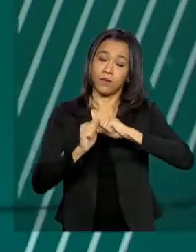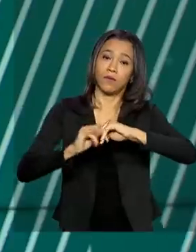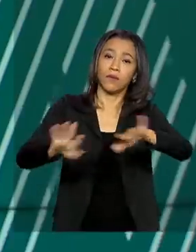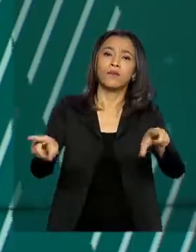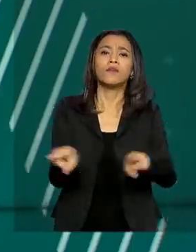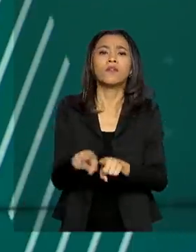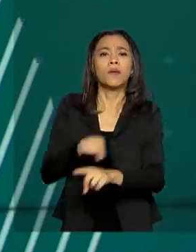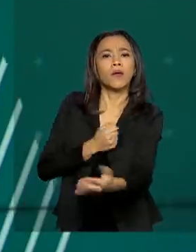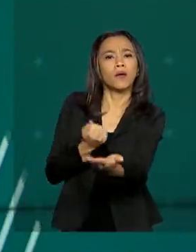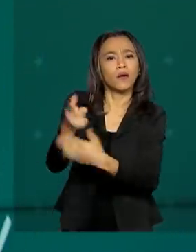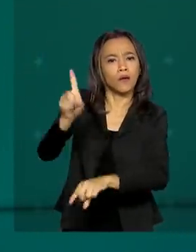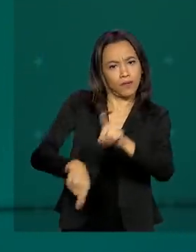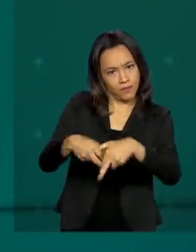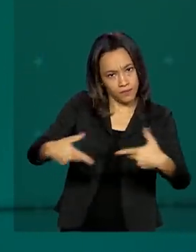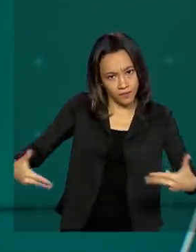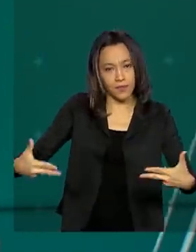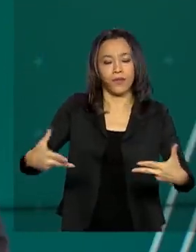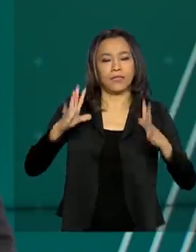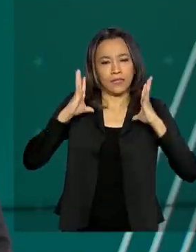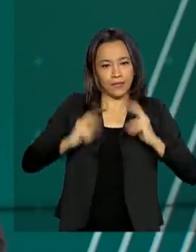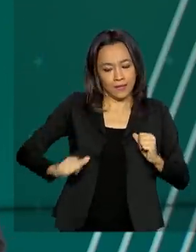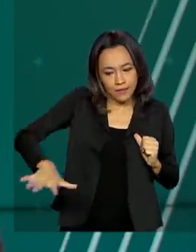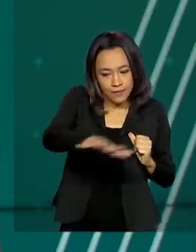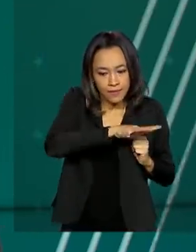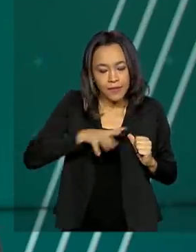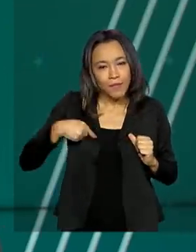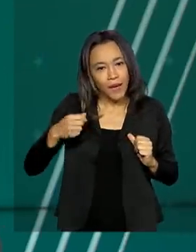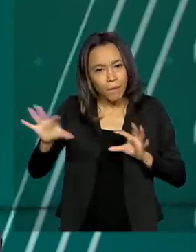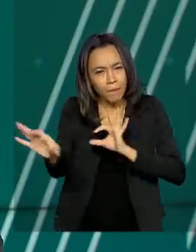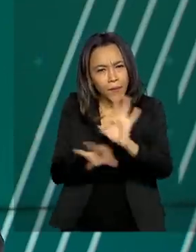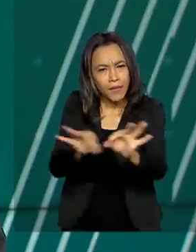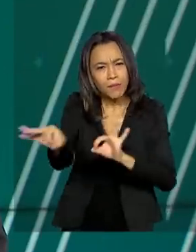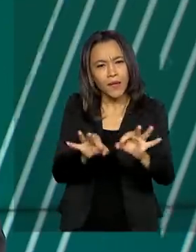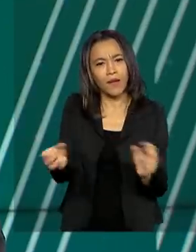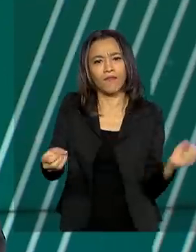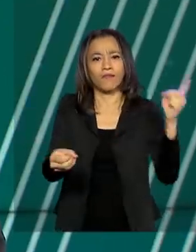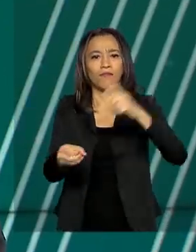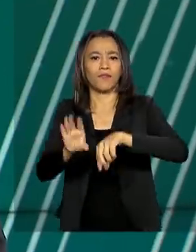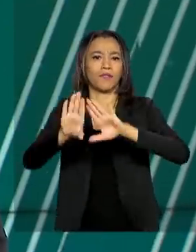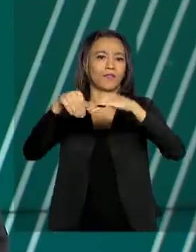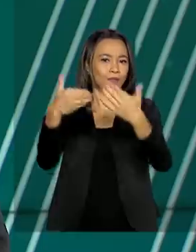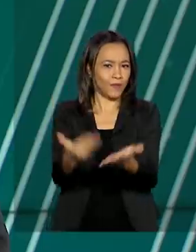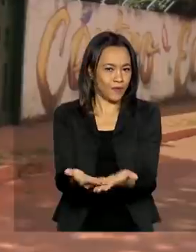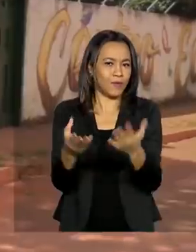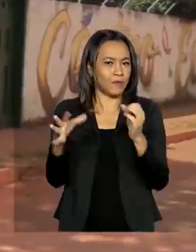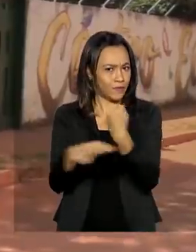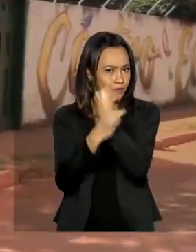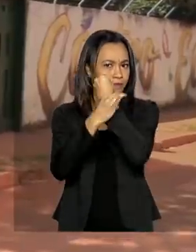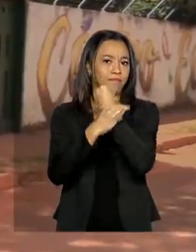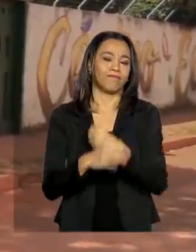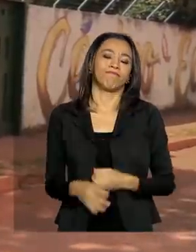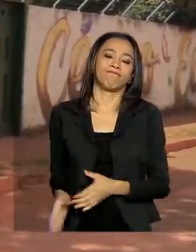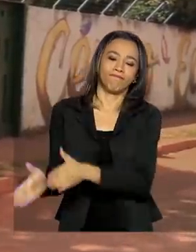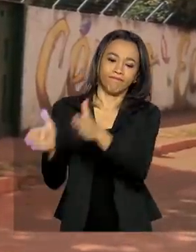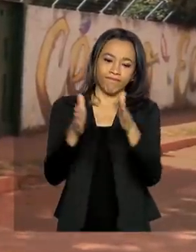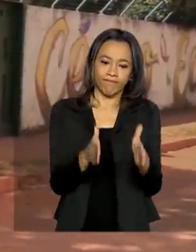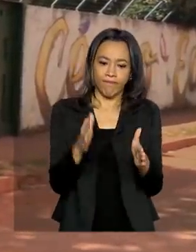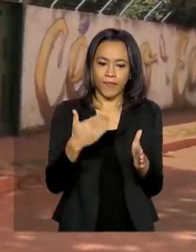aquisição de produtos de higiene para preparar o retorno às aulas com segurança. Mais de